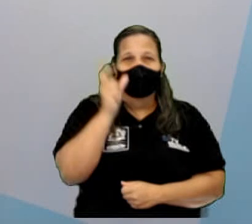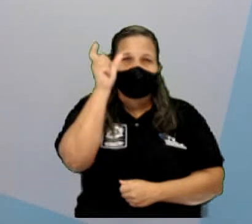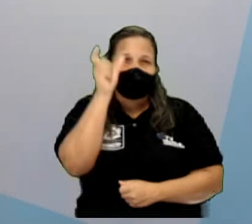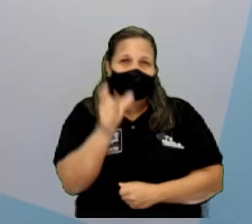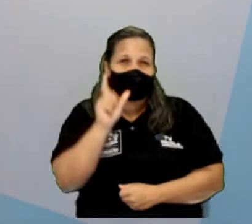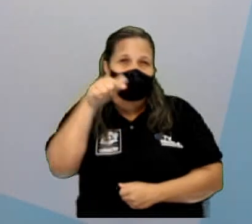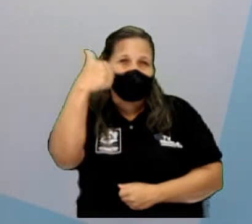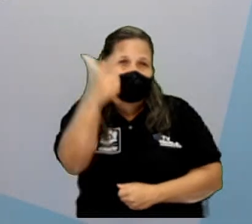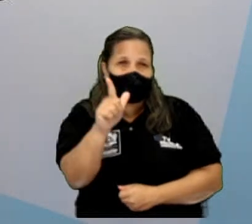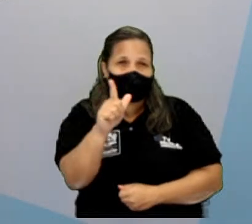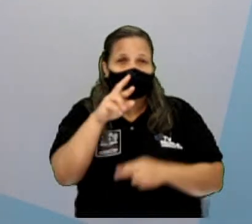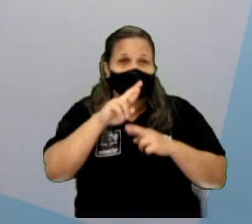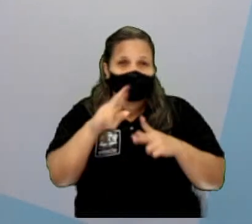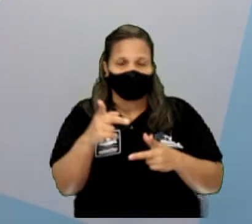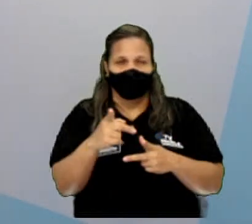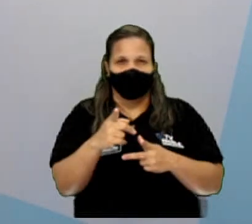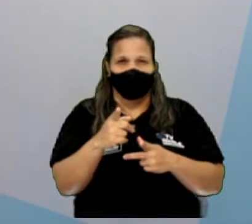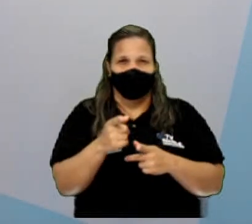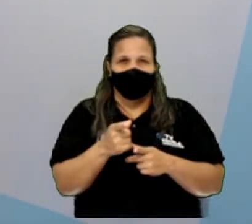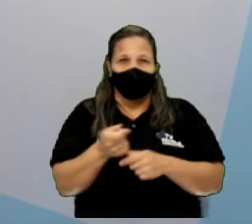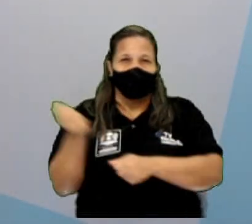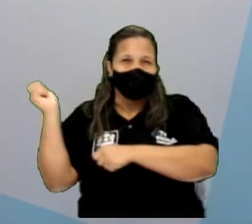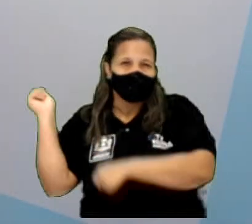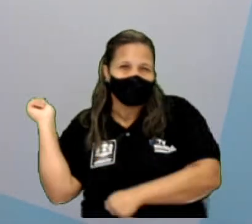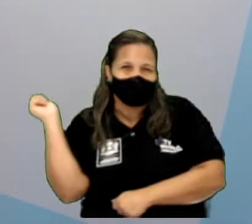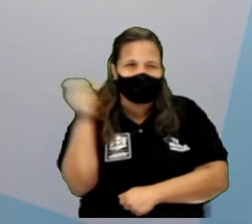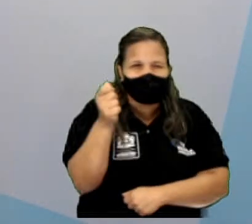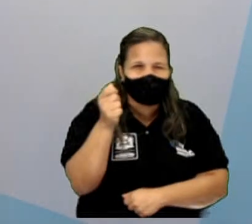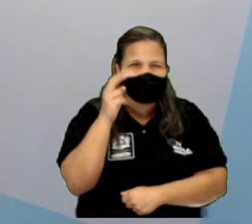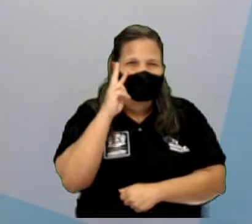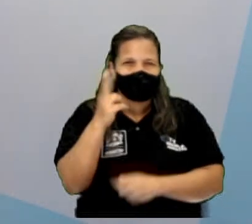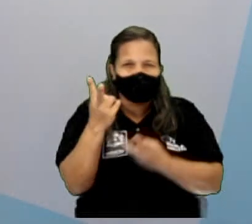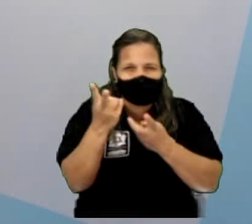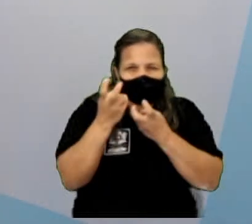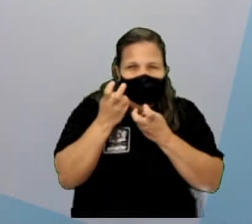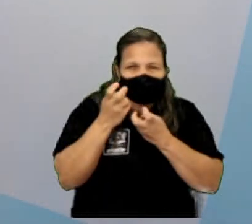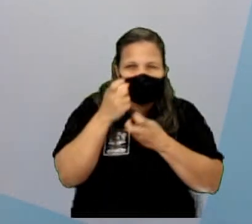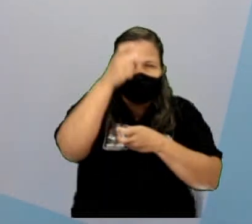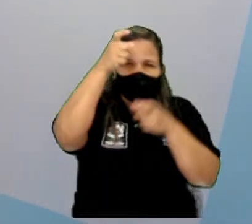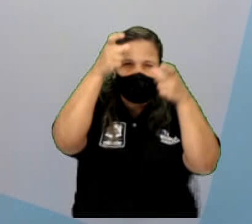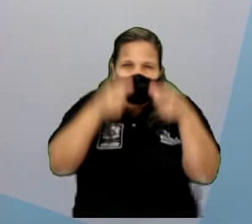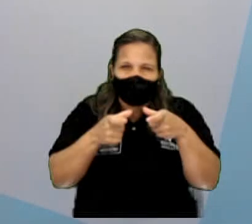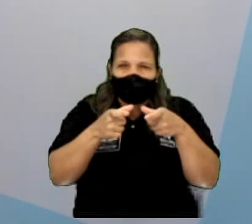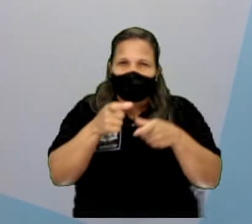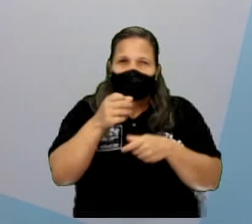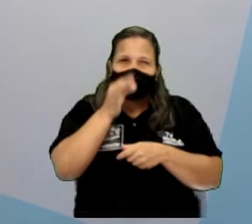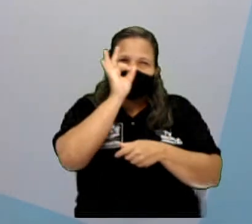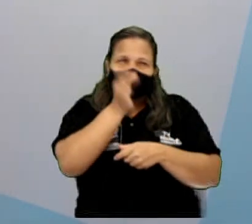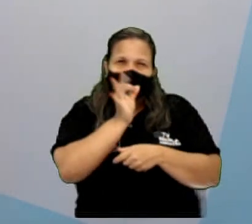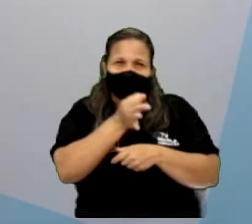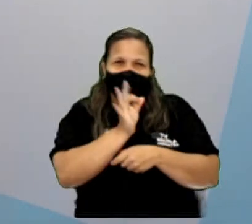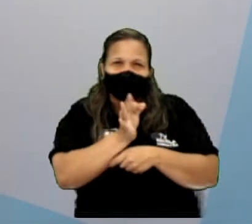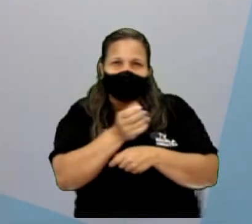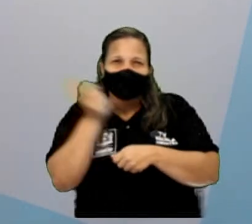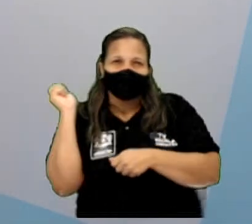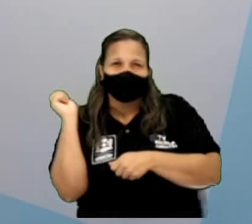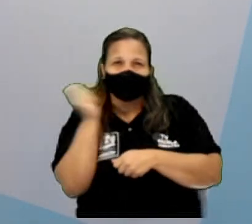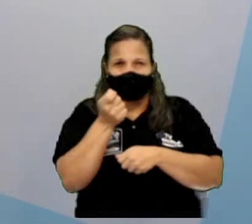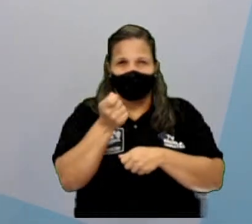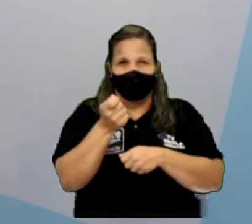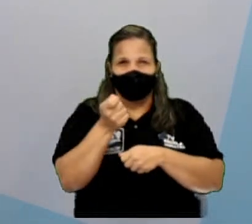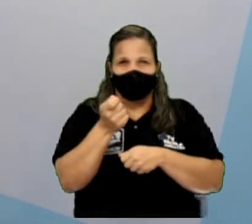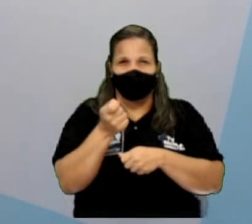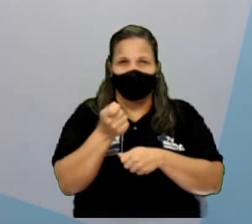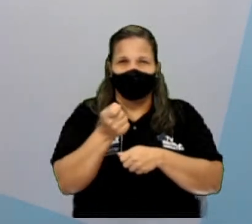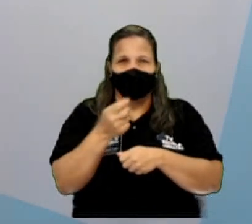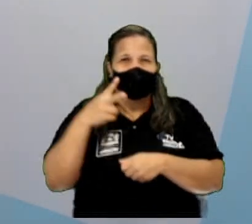profunda no lado oposto. É uma ação tática. Então ele ajeita o corpo, inclina a raquete corretamente e imprime